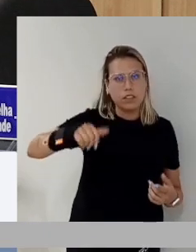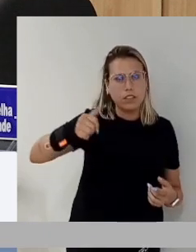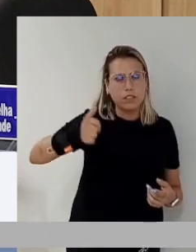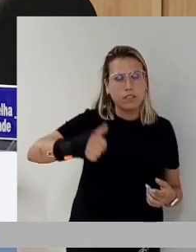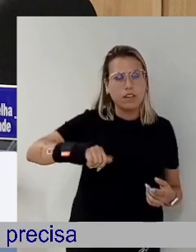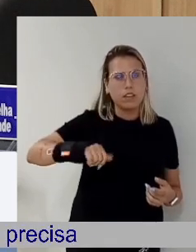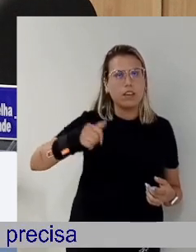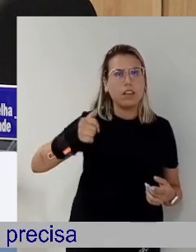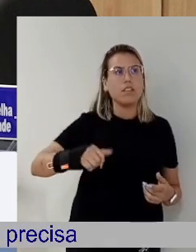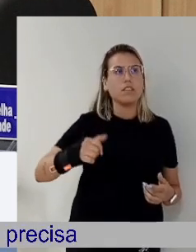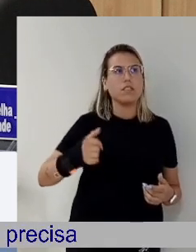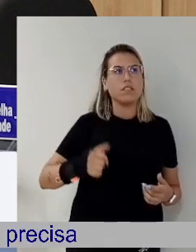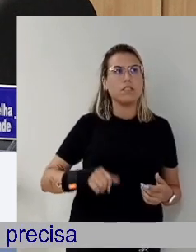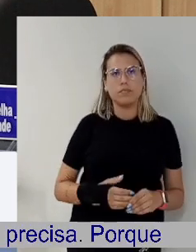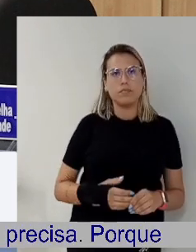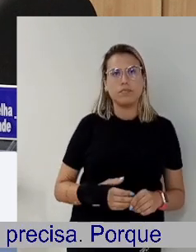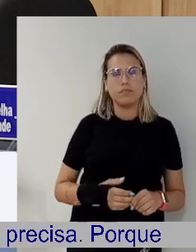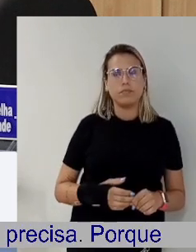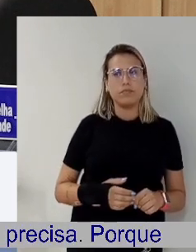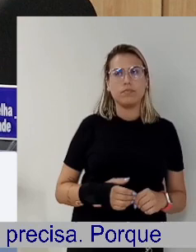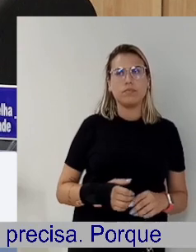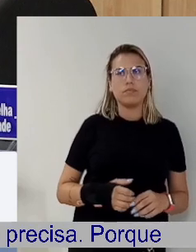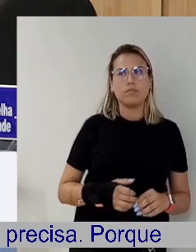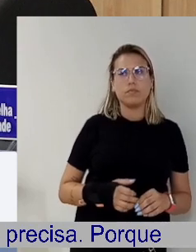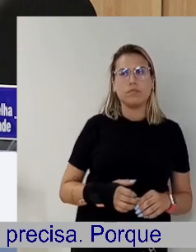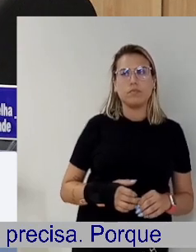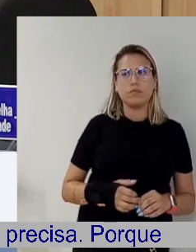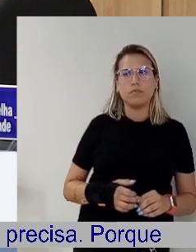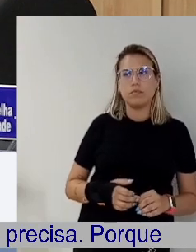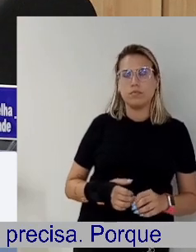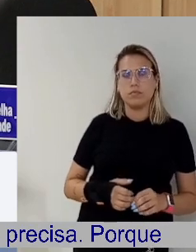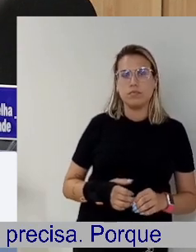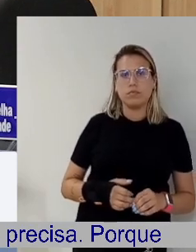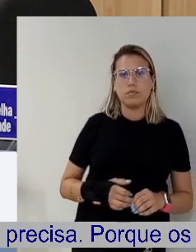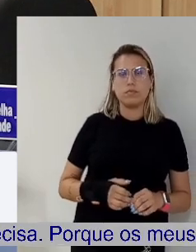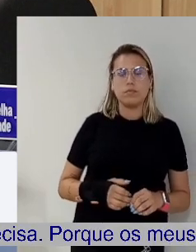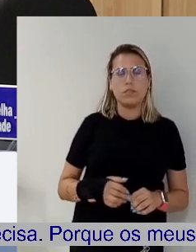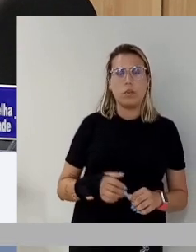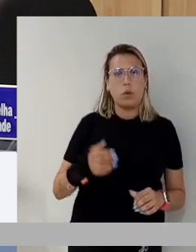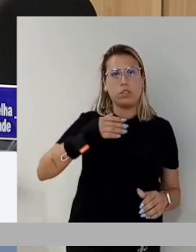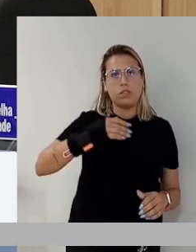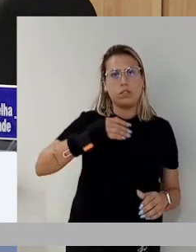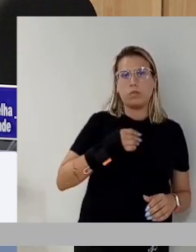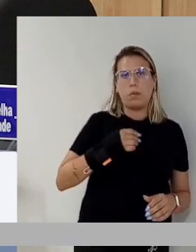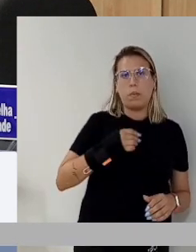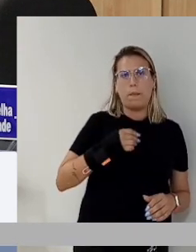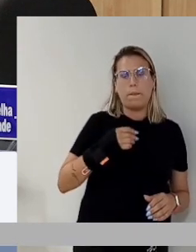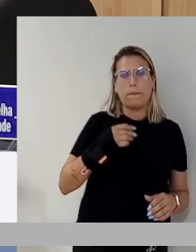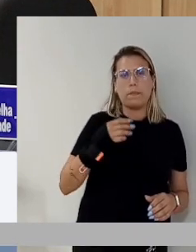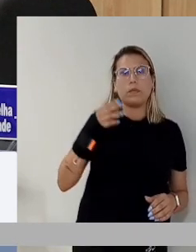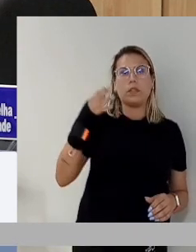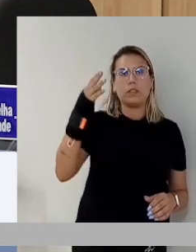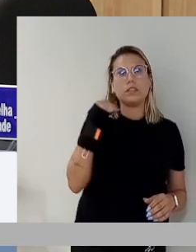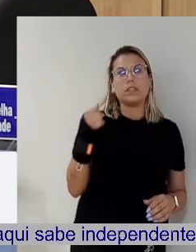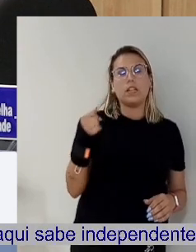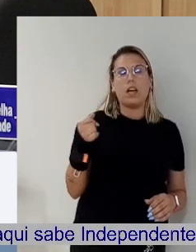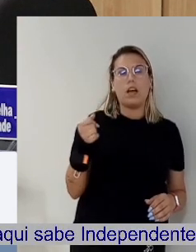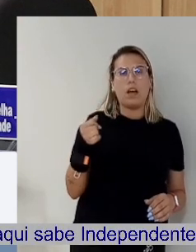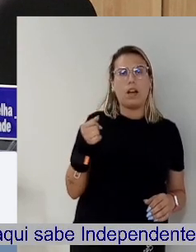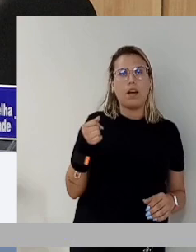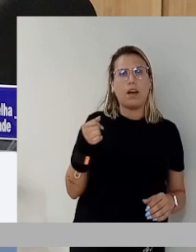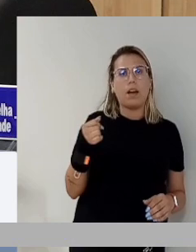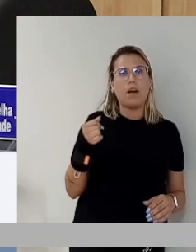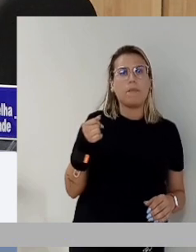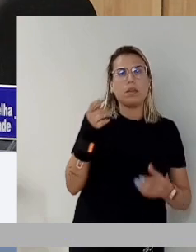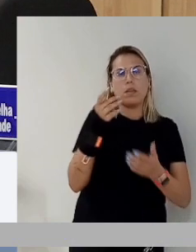gente precisa porque os os meus pares aqui sabem Independente de posição